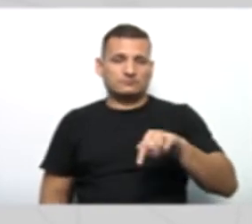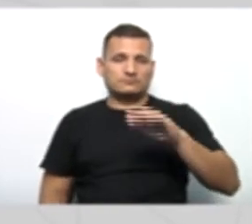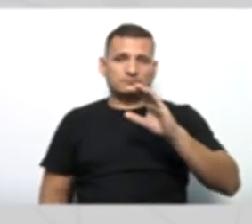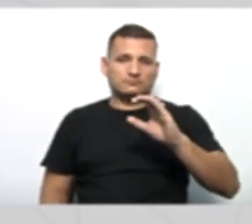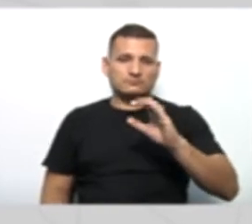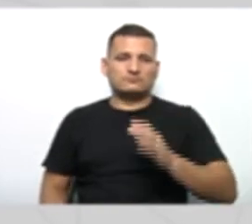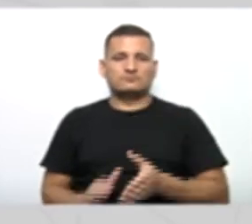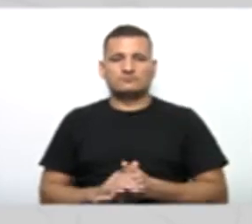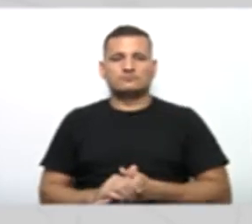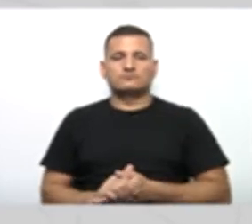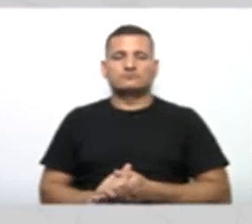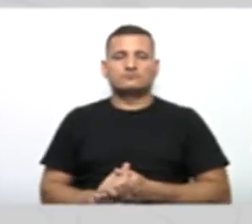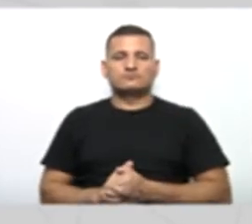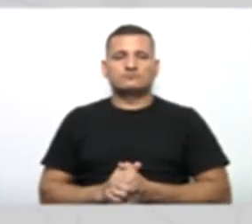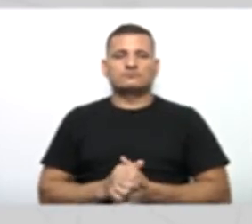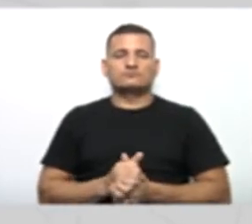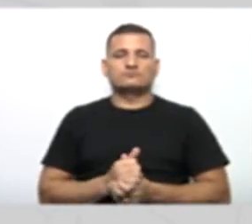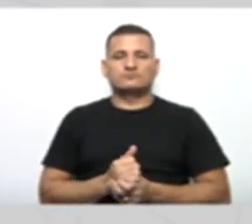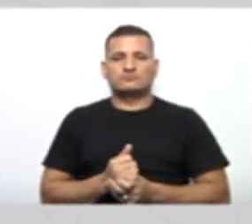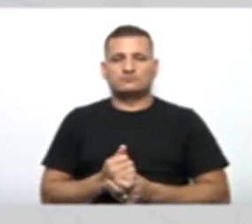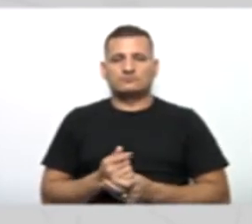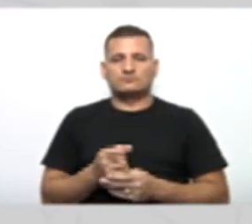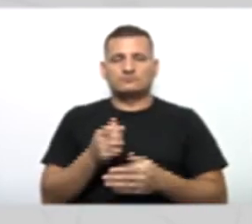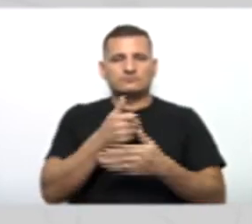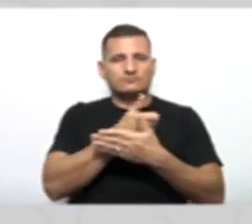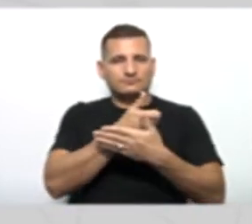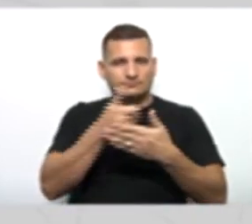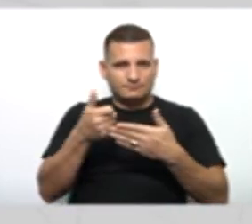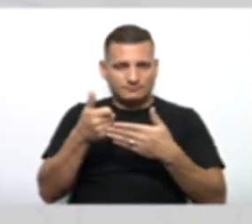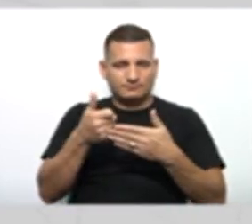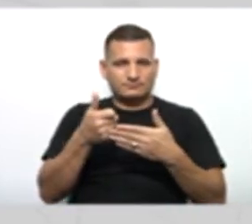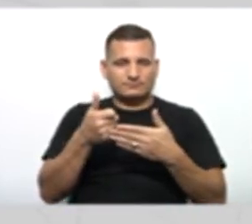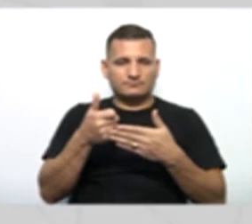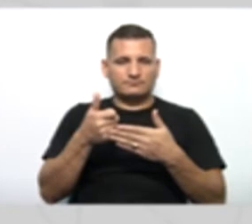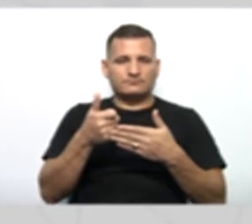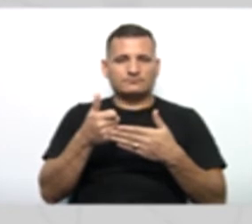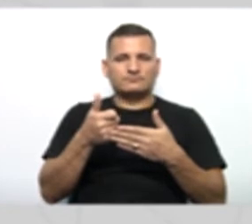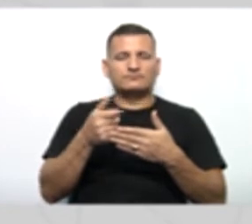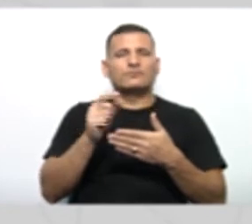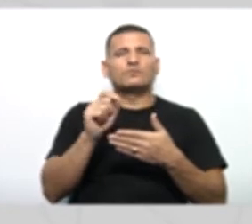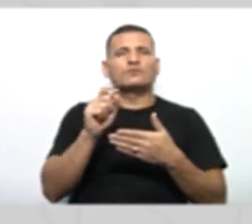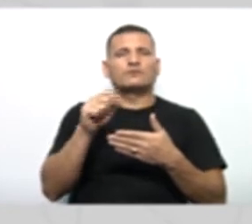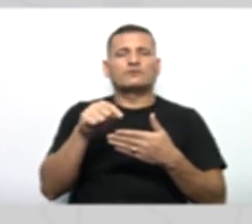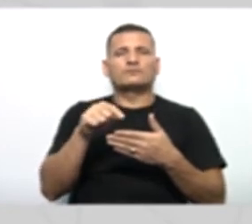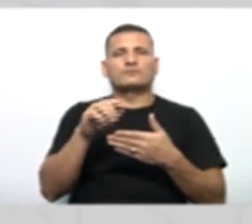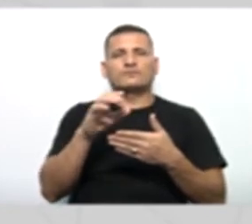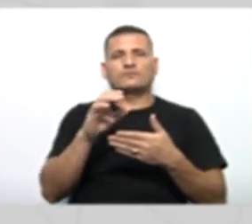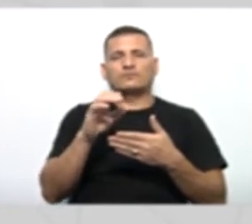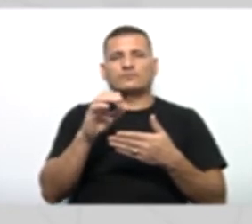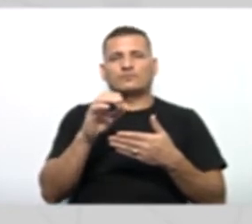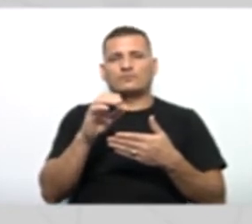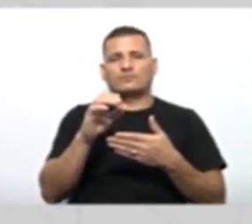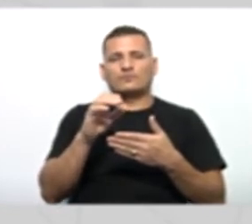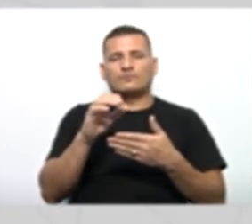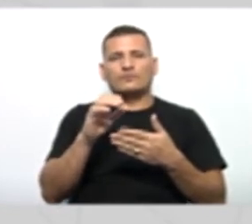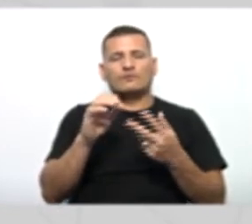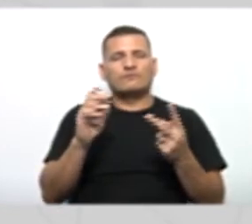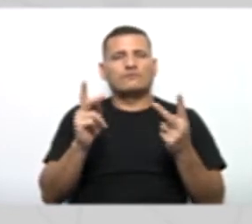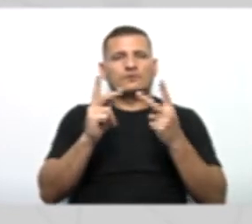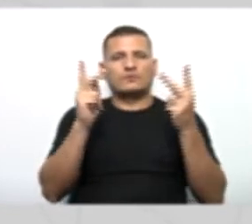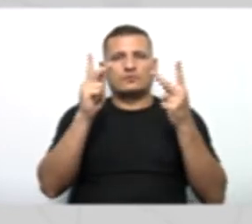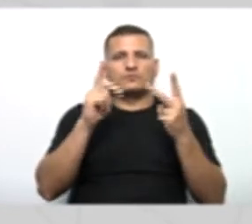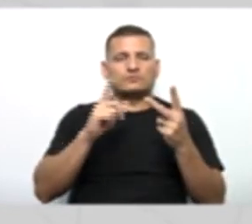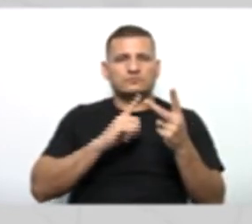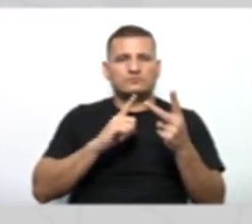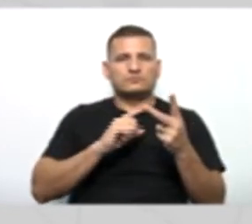moral pode ser compreendida como uma ordenação de valores que orientam